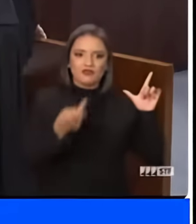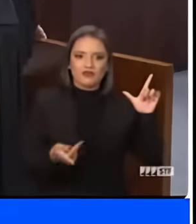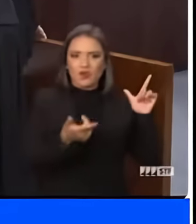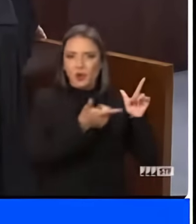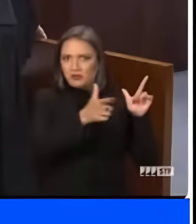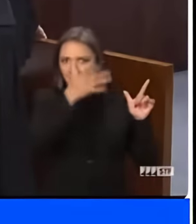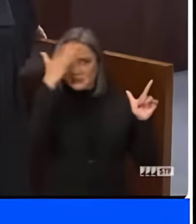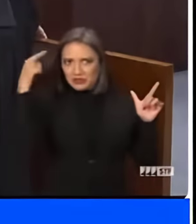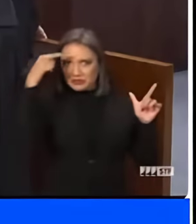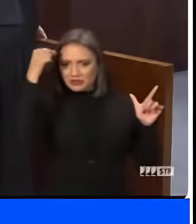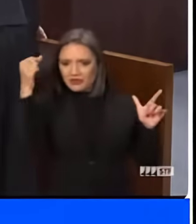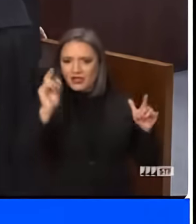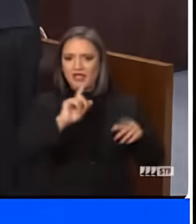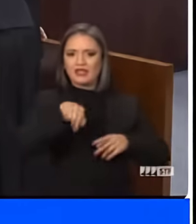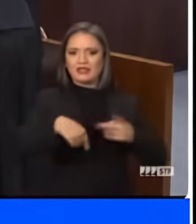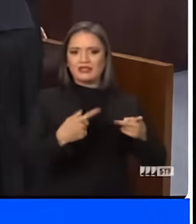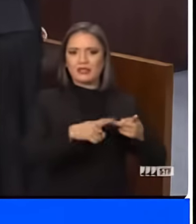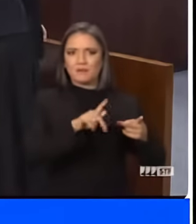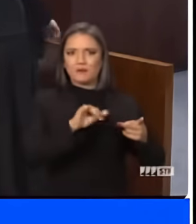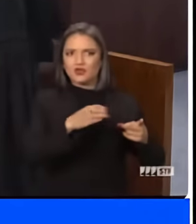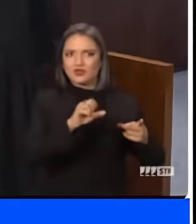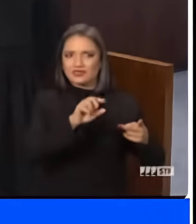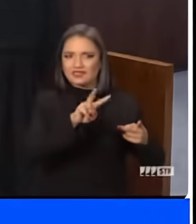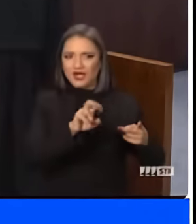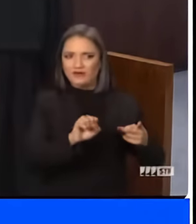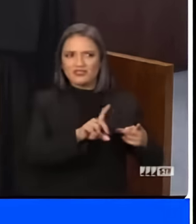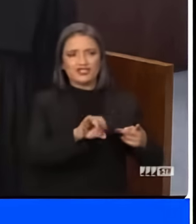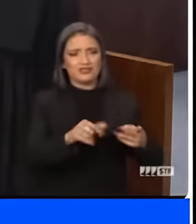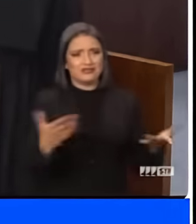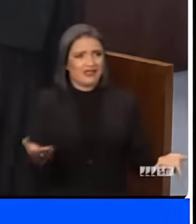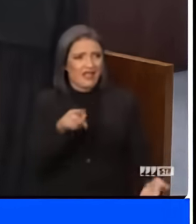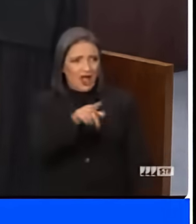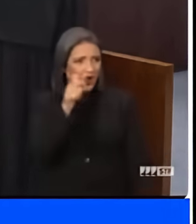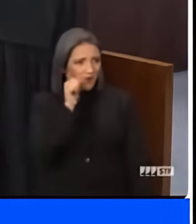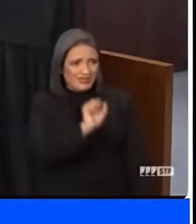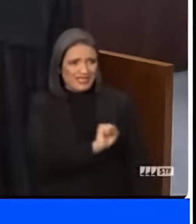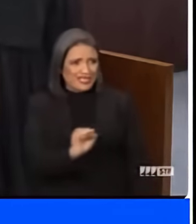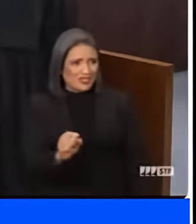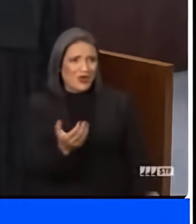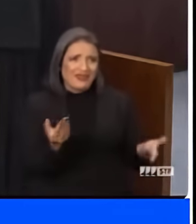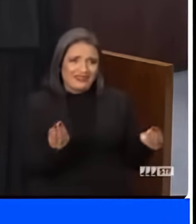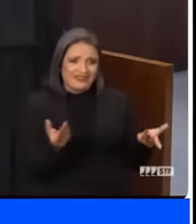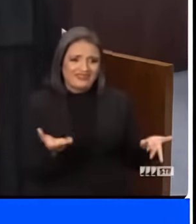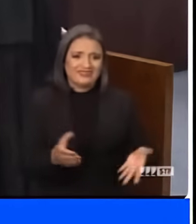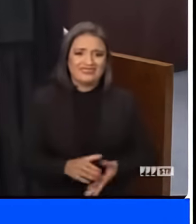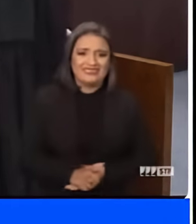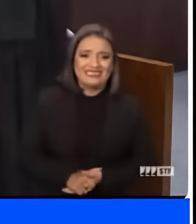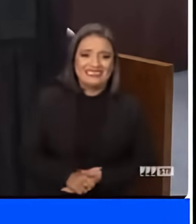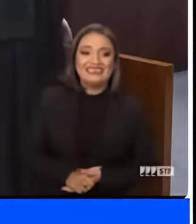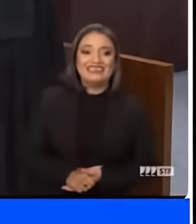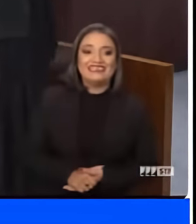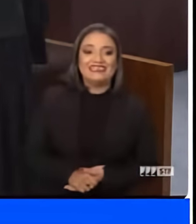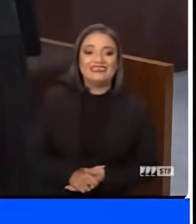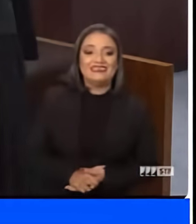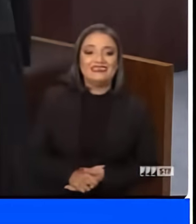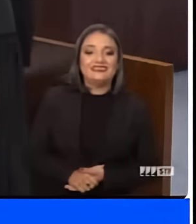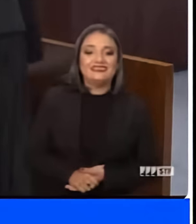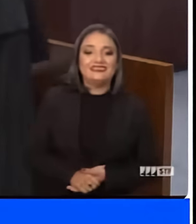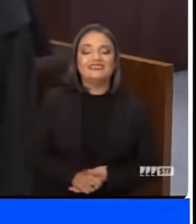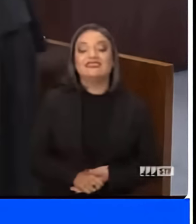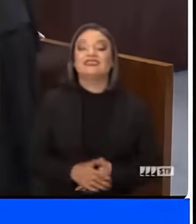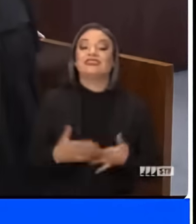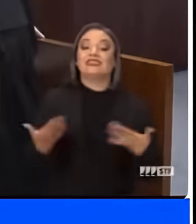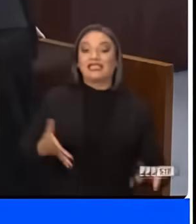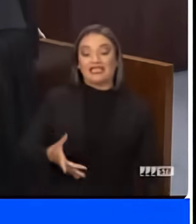Zola, depois o Gonçalves Dias, agora a sua sogra. Estou curioso. Estou falando com o Ministério Público ainda, doutor Gino. O ministro